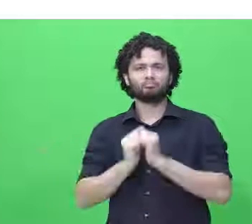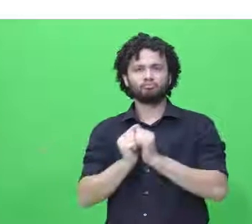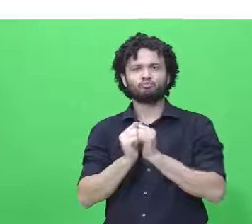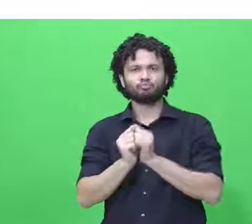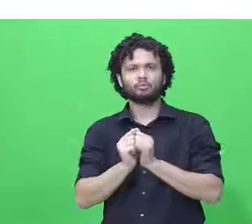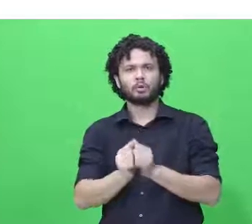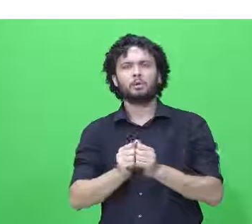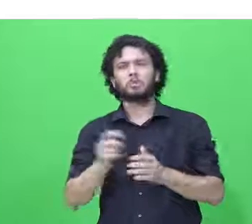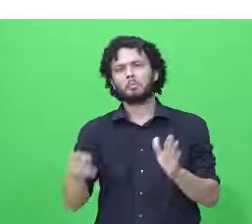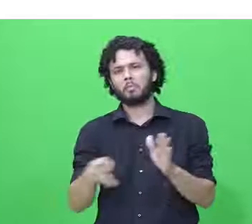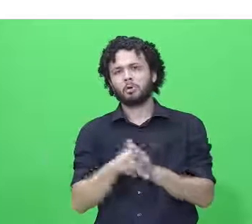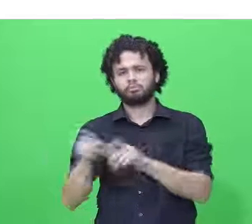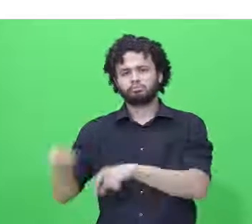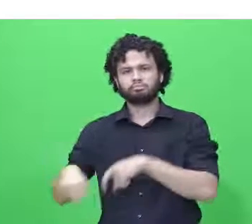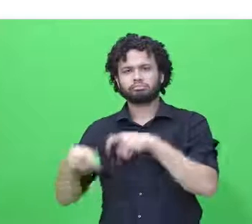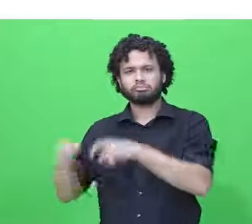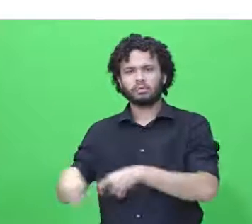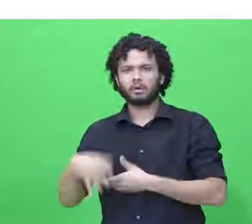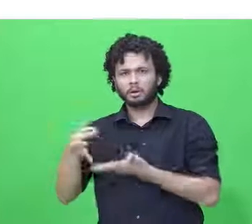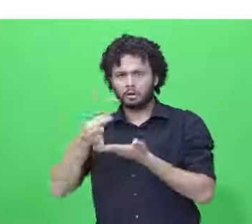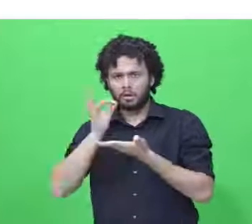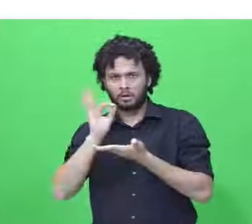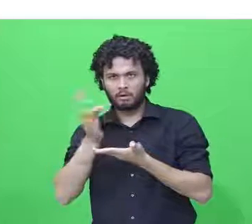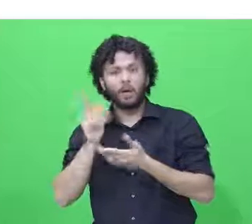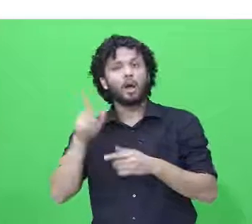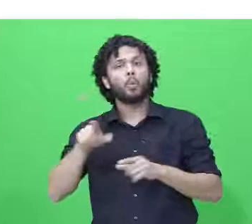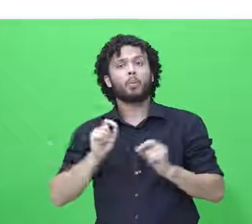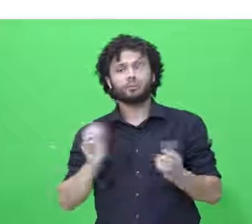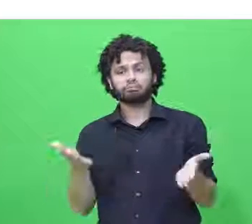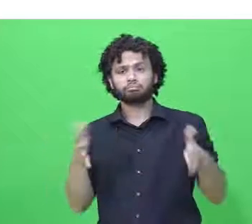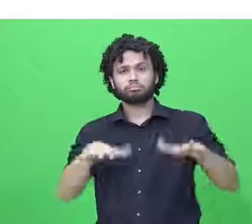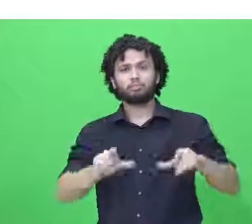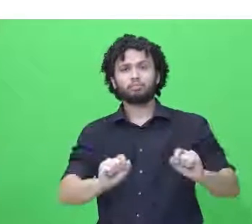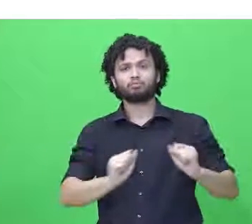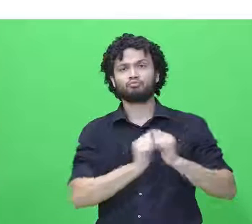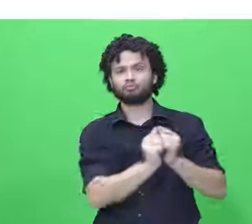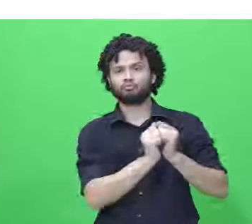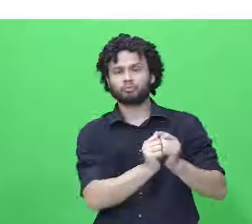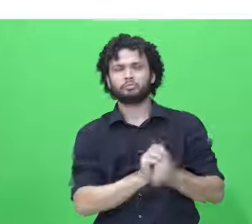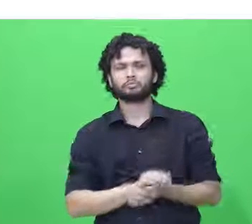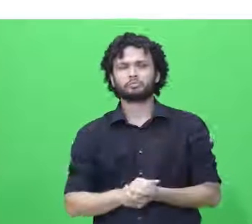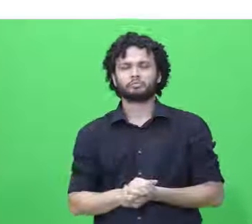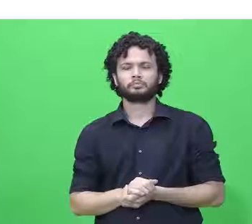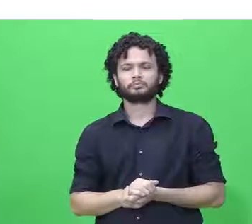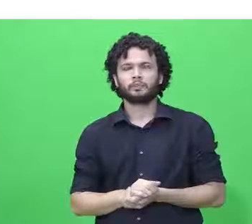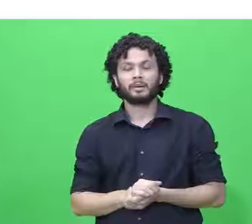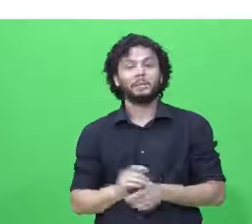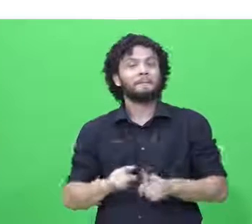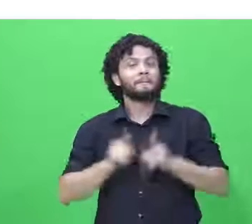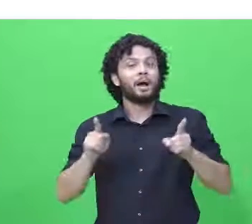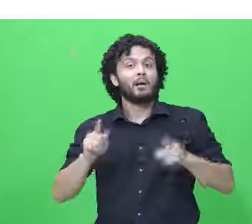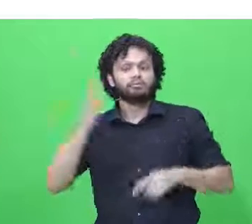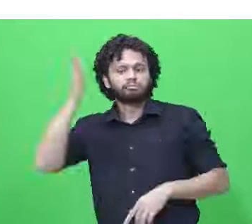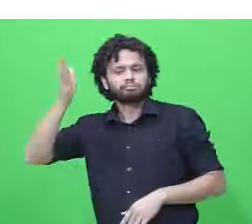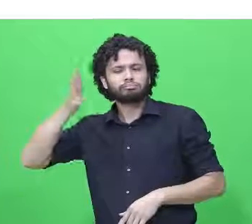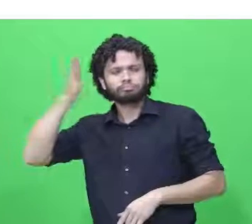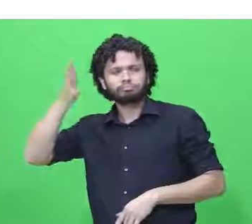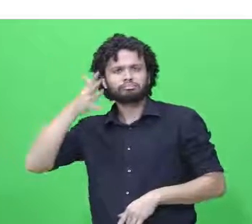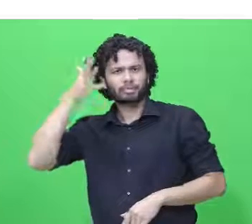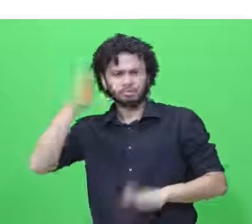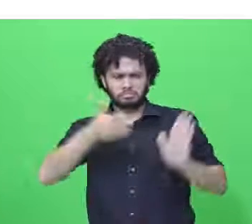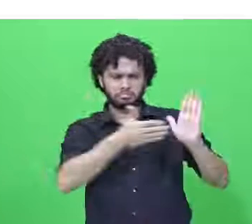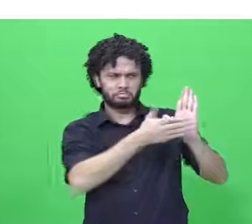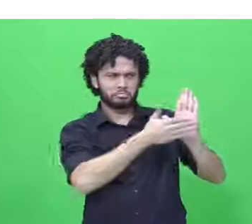essa cafeicultura, né? Então, é, na verdade, uma cisão que a gente está vendo aí. Já em seus discursos, Vargas propunha,